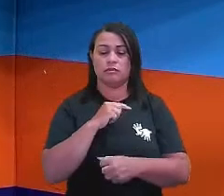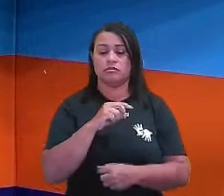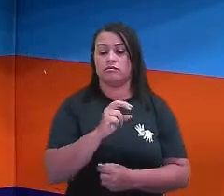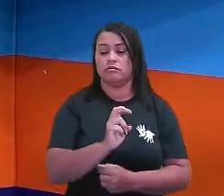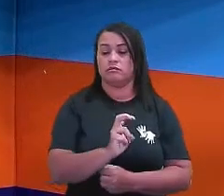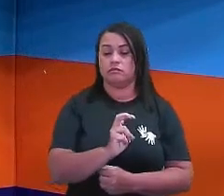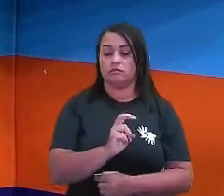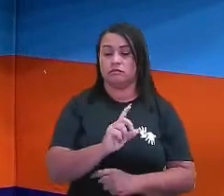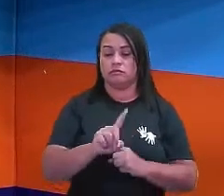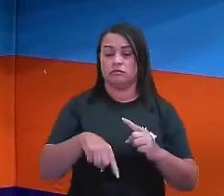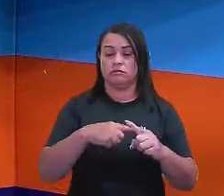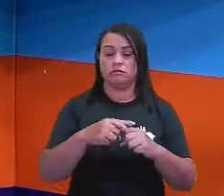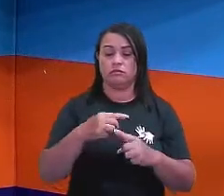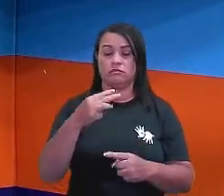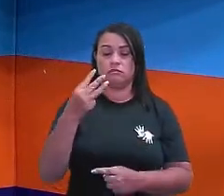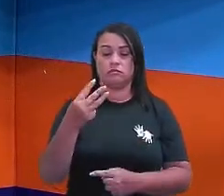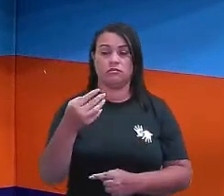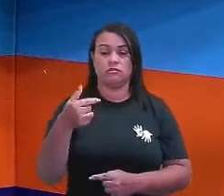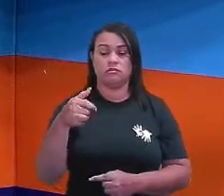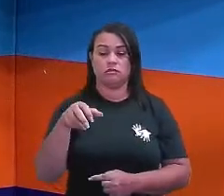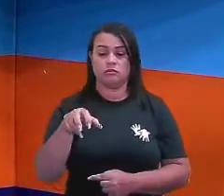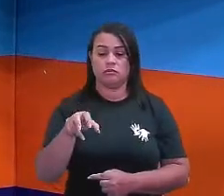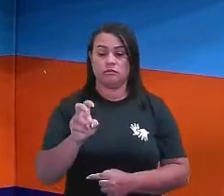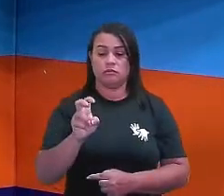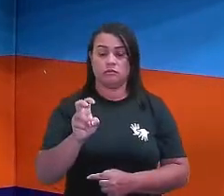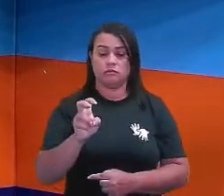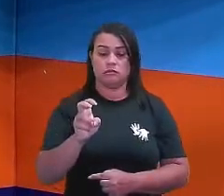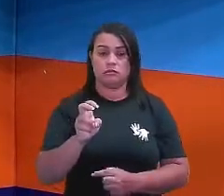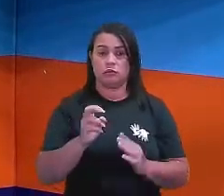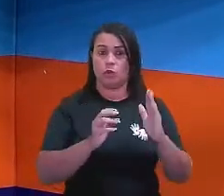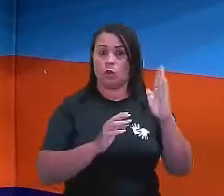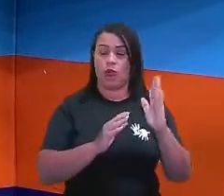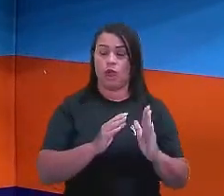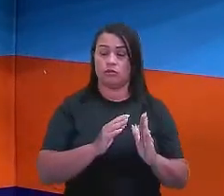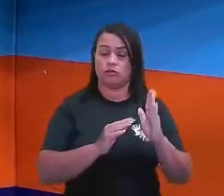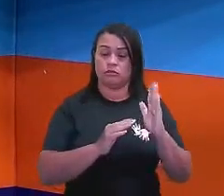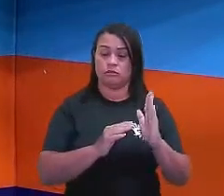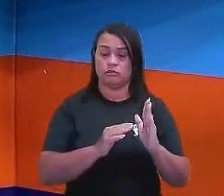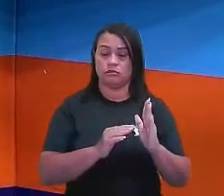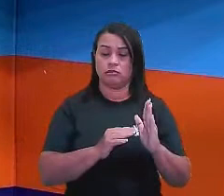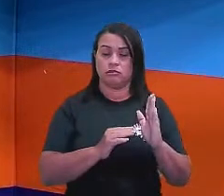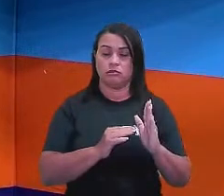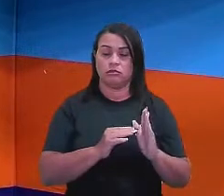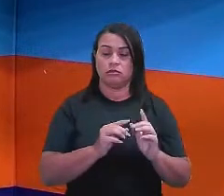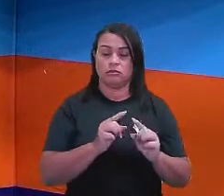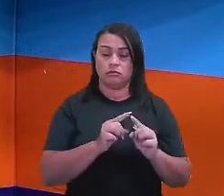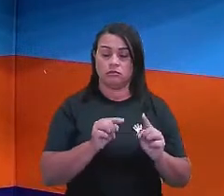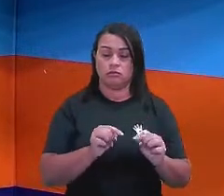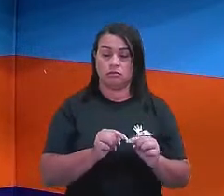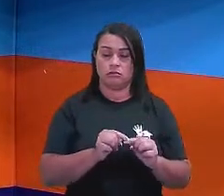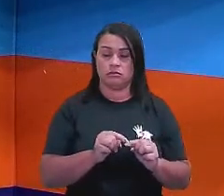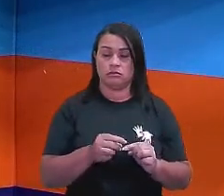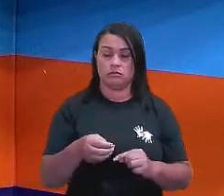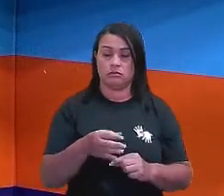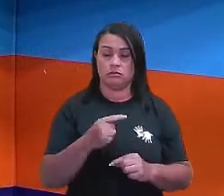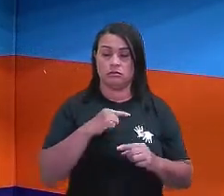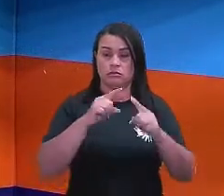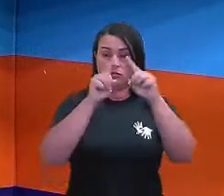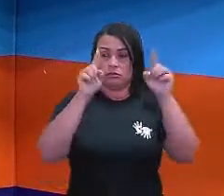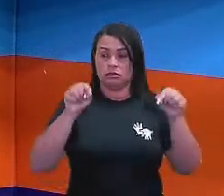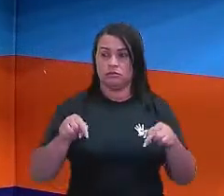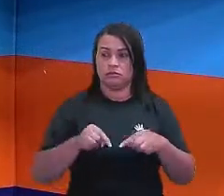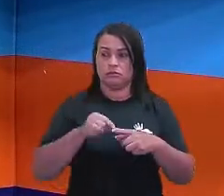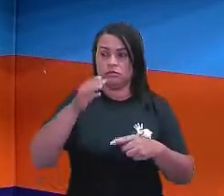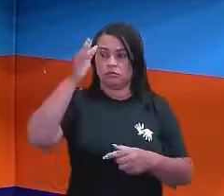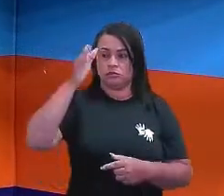5, multipliquei por 3, ficou 15. O lado, né? O novo lado do quadrado novo. Então, percebam que a